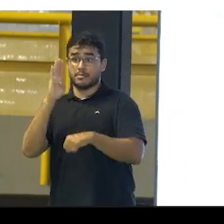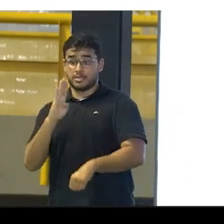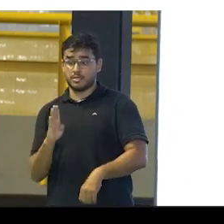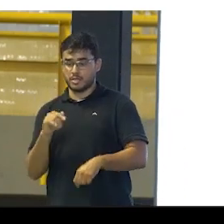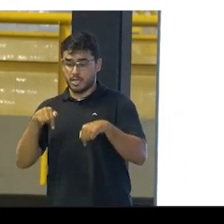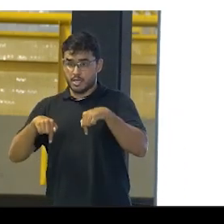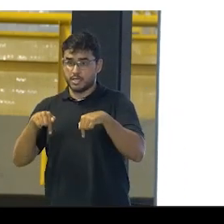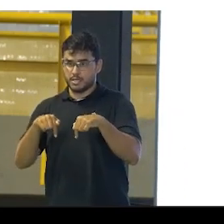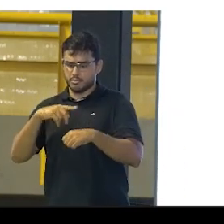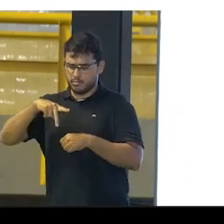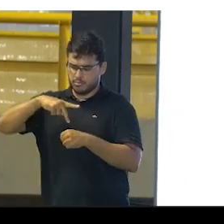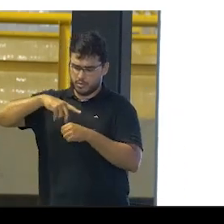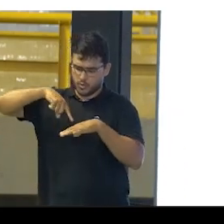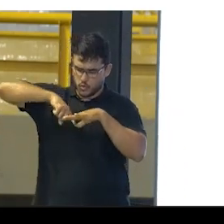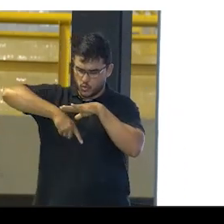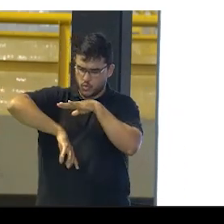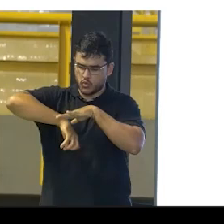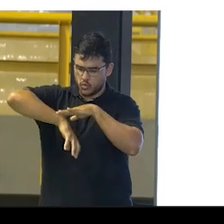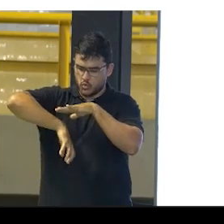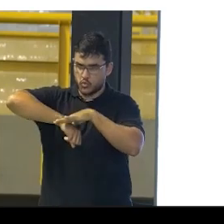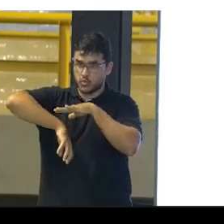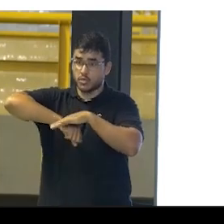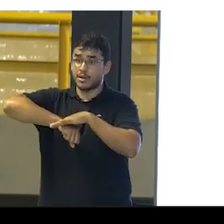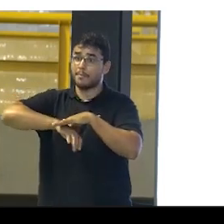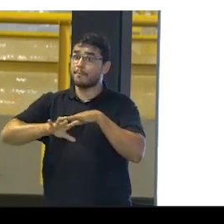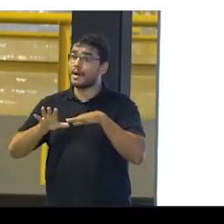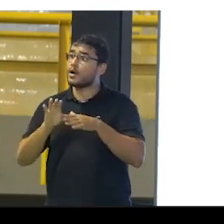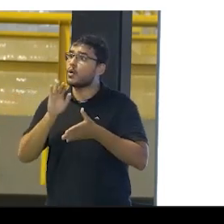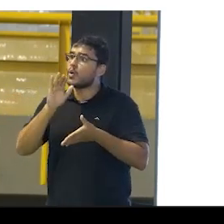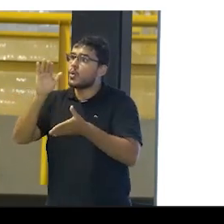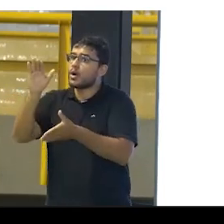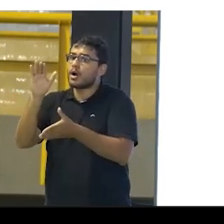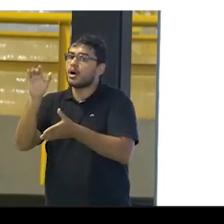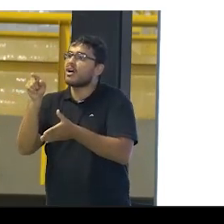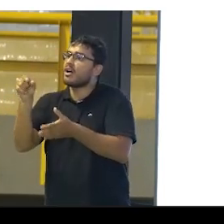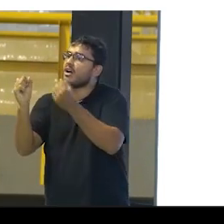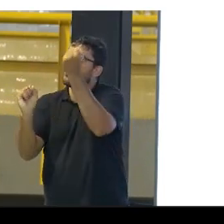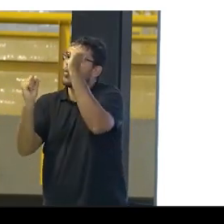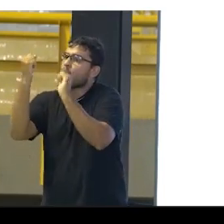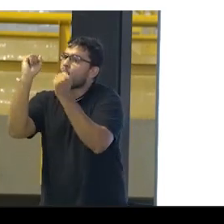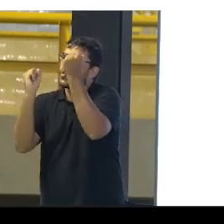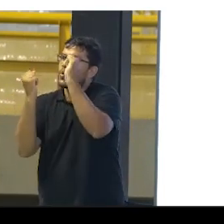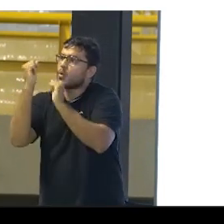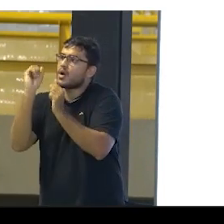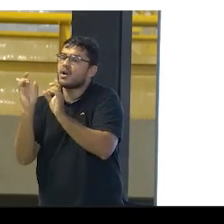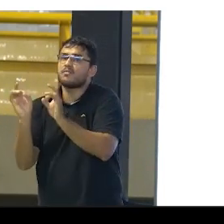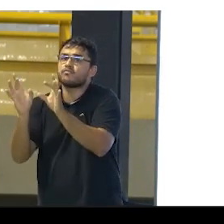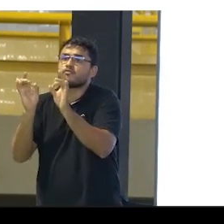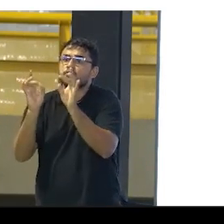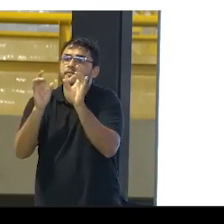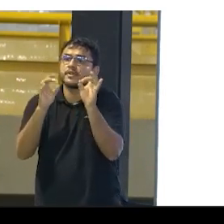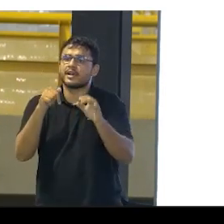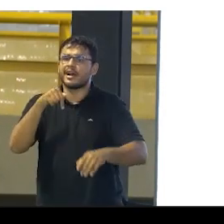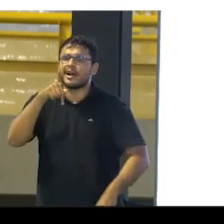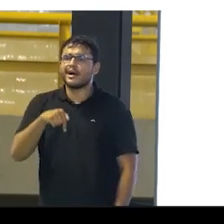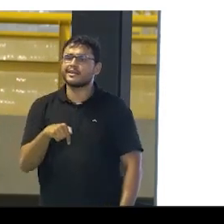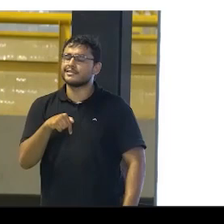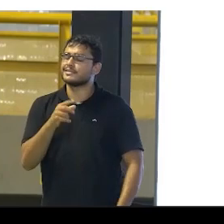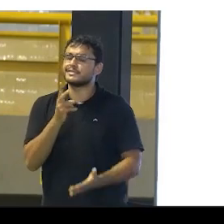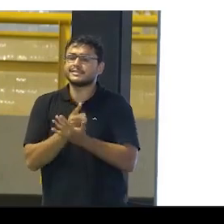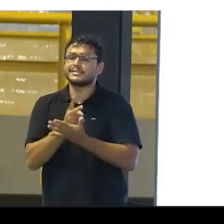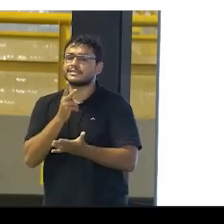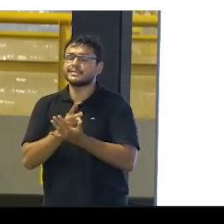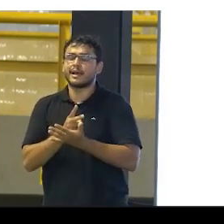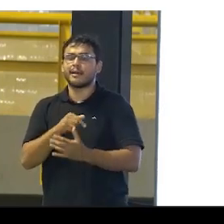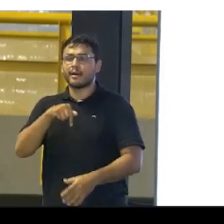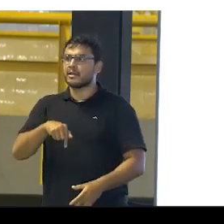elas foram construídas para trabalhar com petróleo pesado, que sempre foi o petróleo brasileiro. E